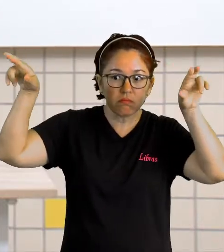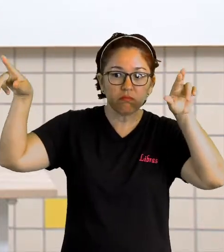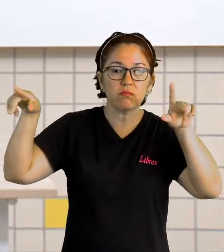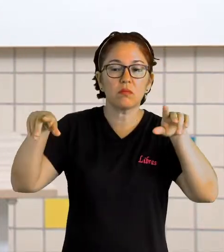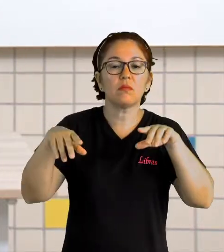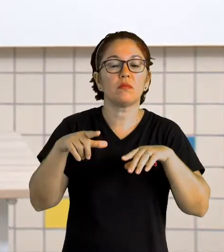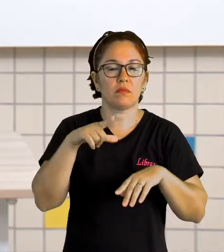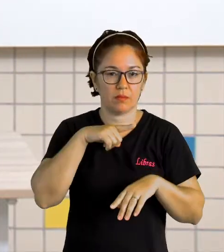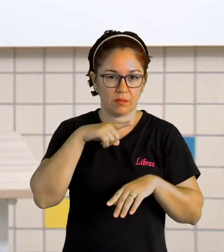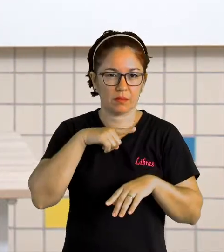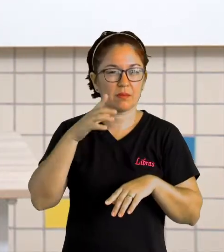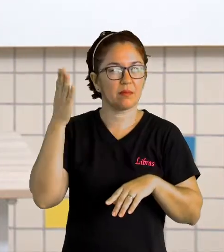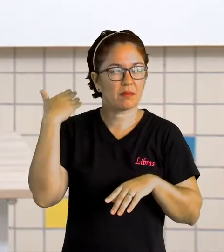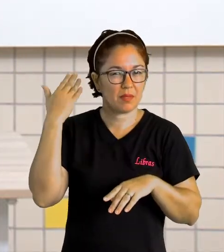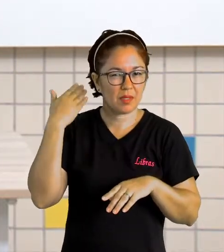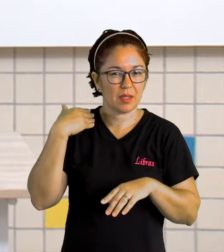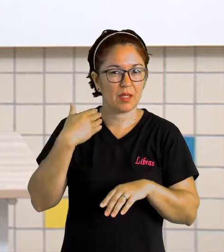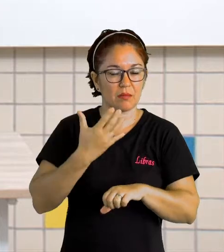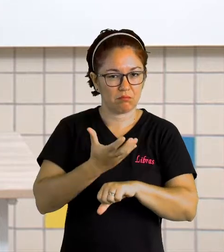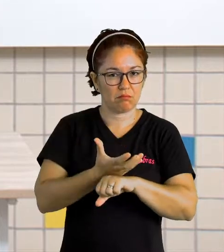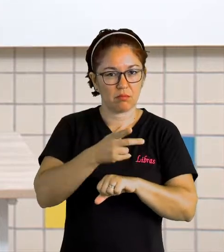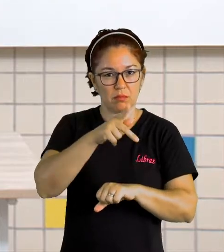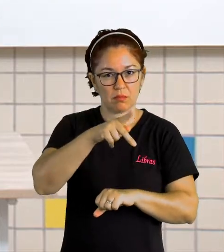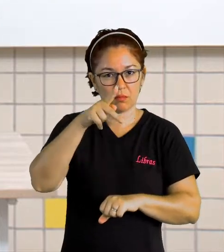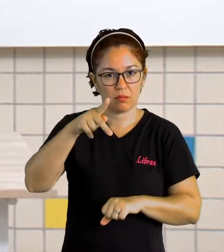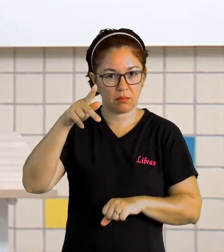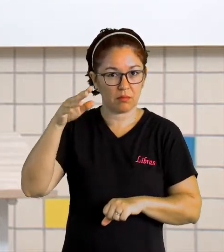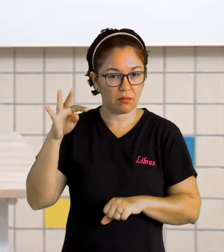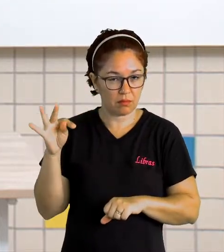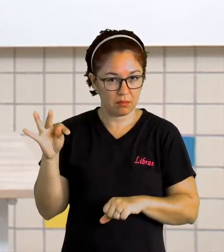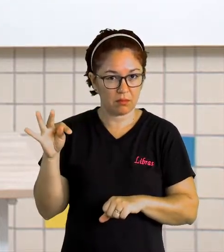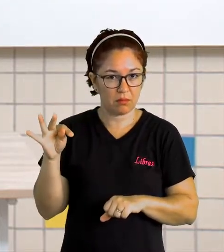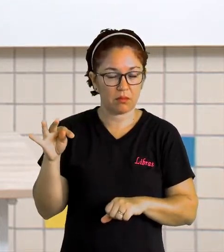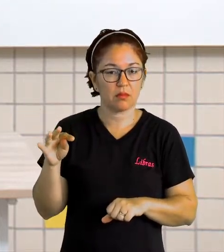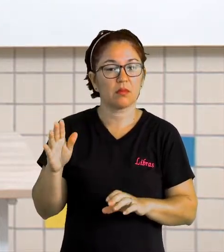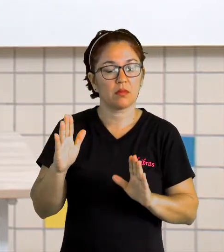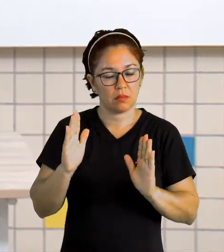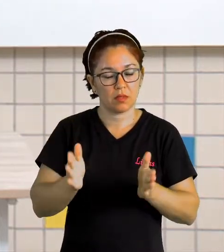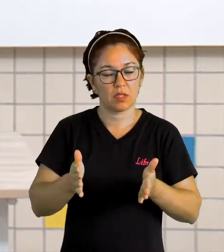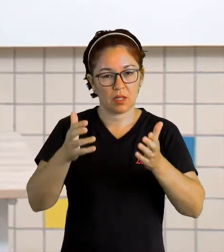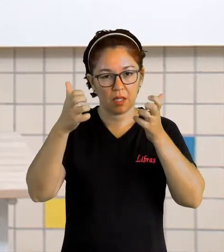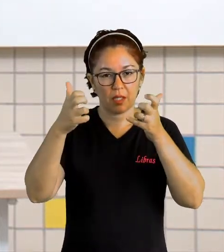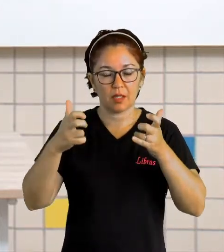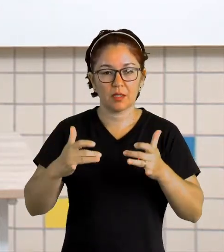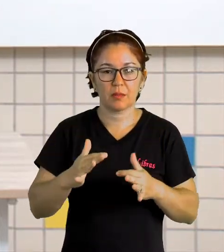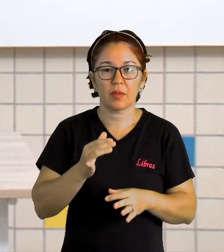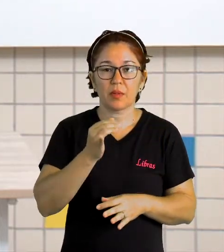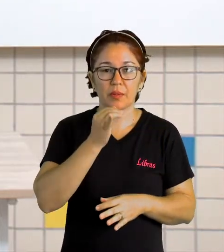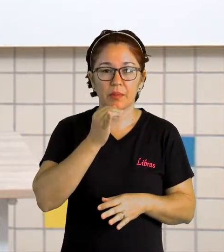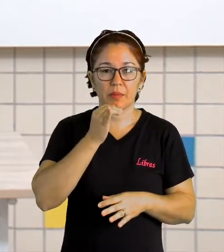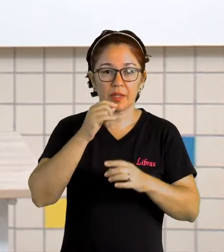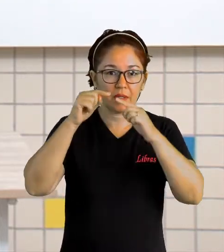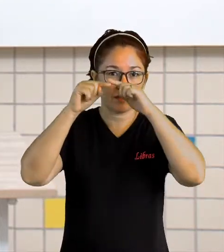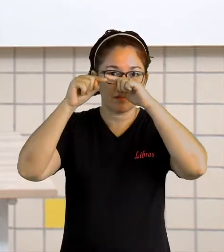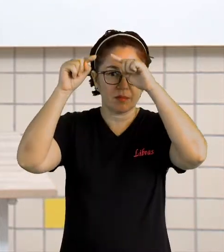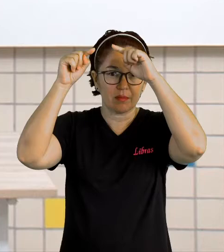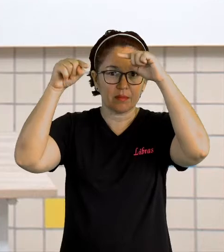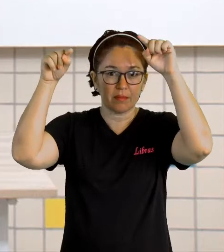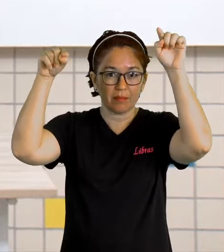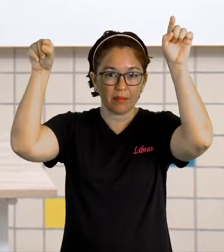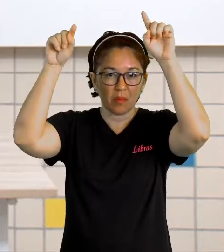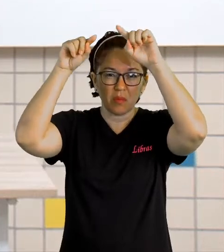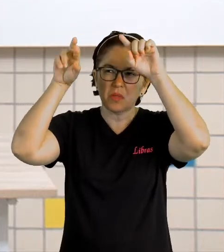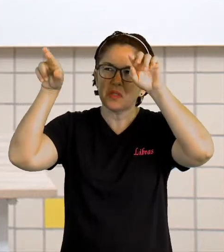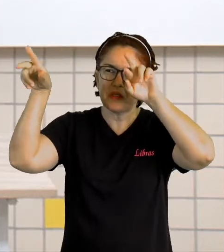Algumas aulas anteriores de PPT, a gente viu até a questão dos balões de conversa, os tipos